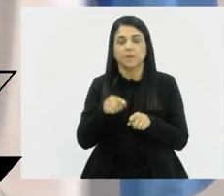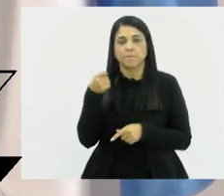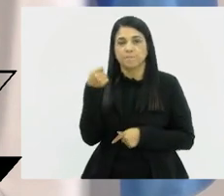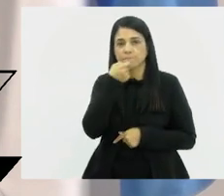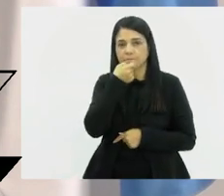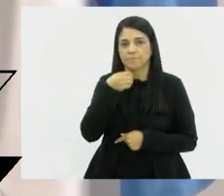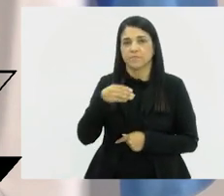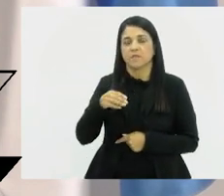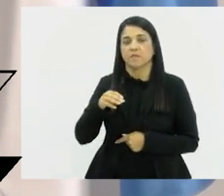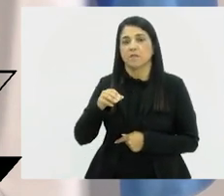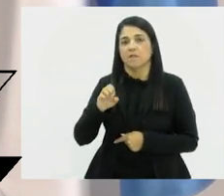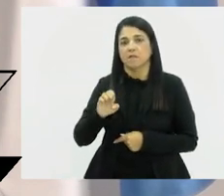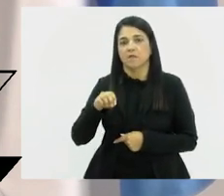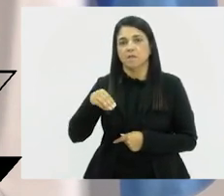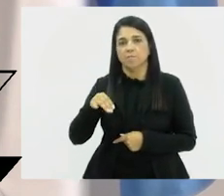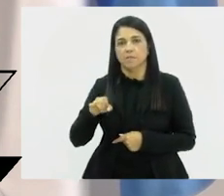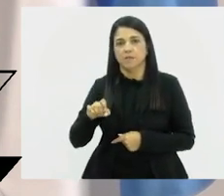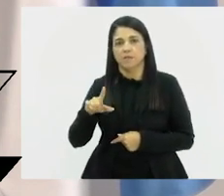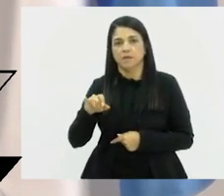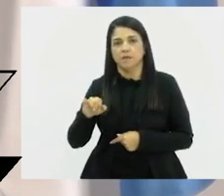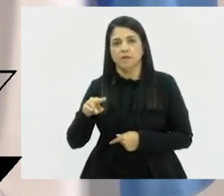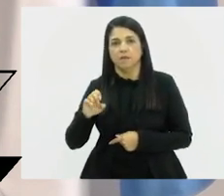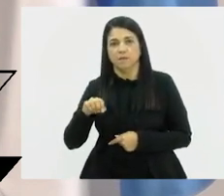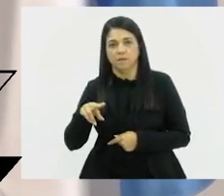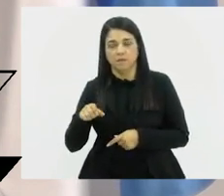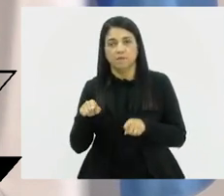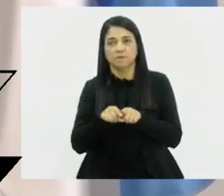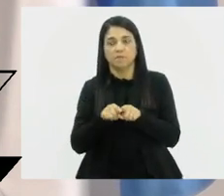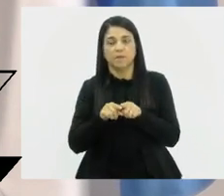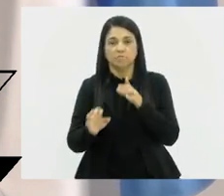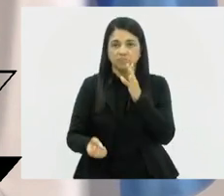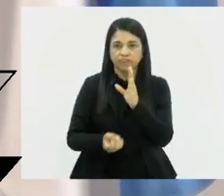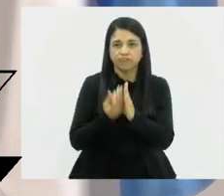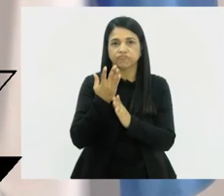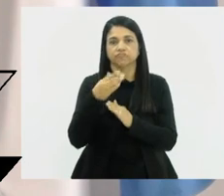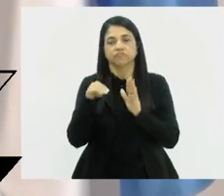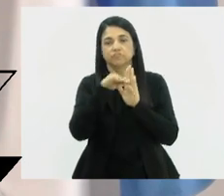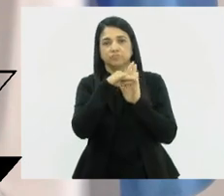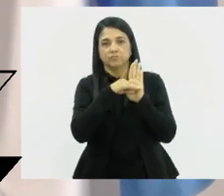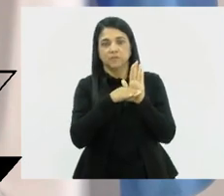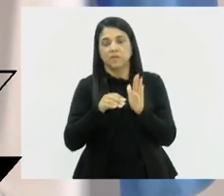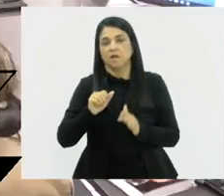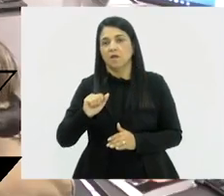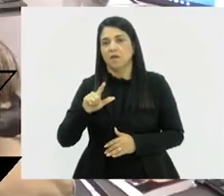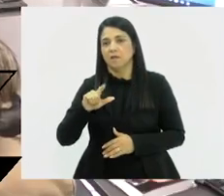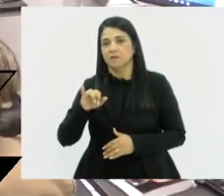de Almeida Parente, fundadora e CEO do programa Alice Patal.